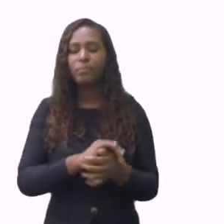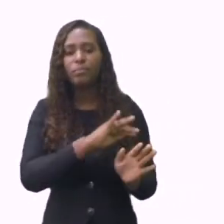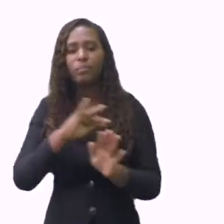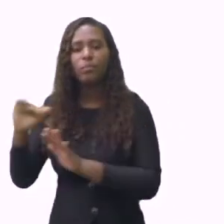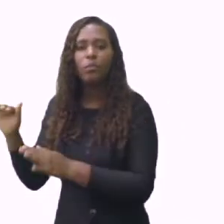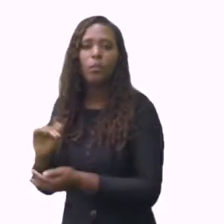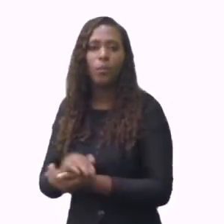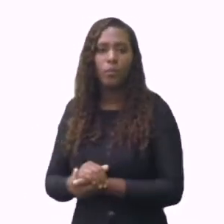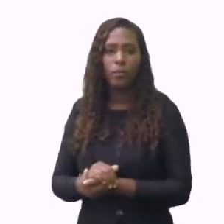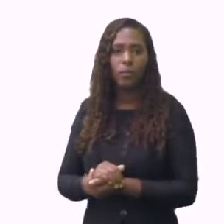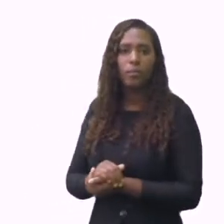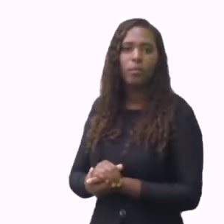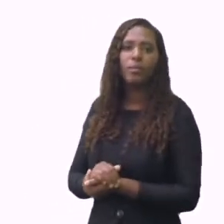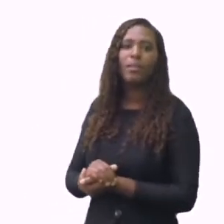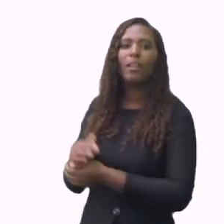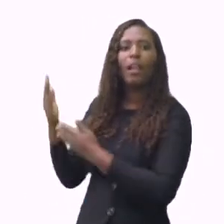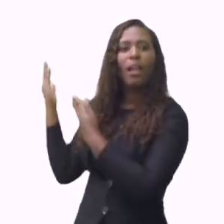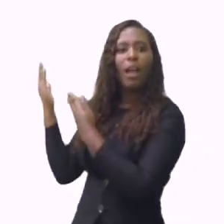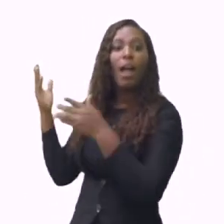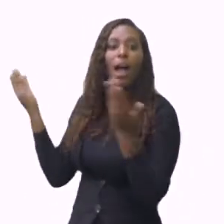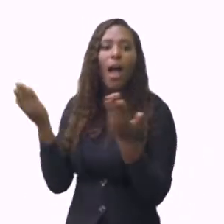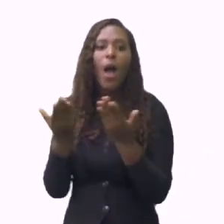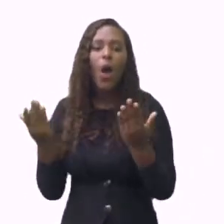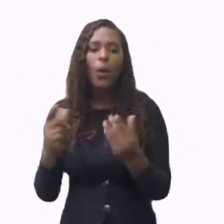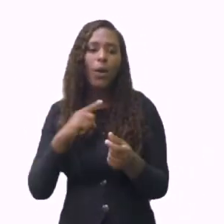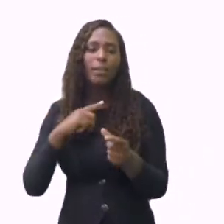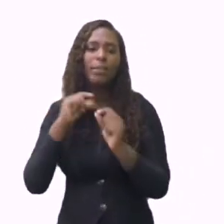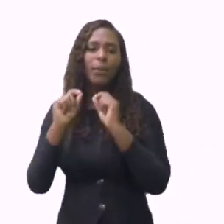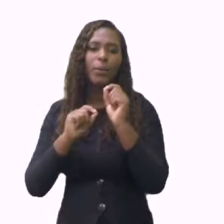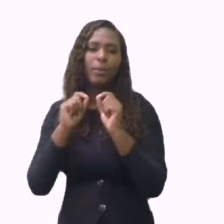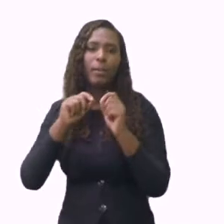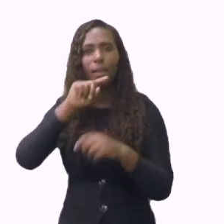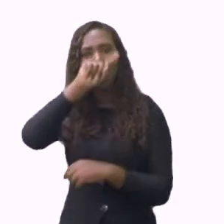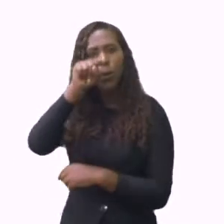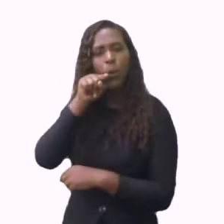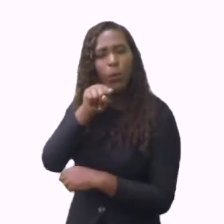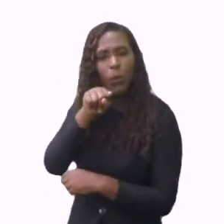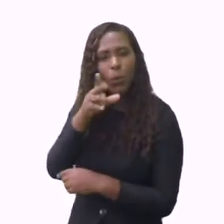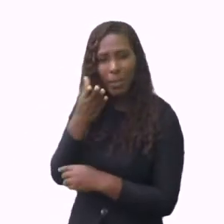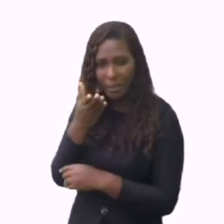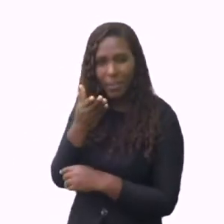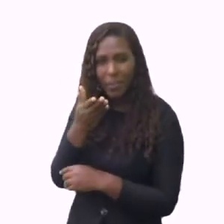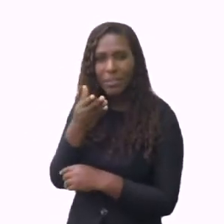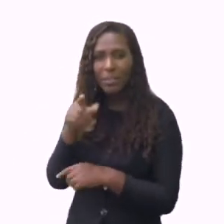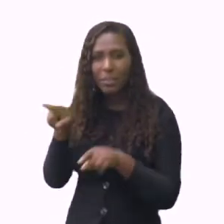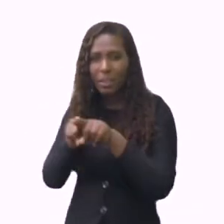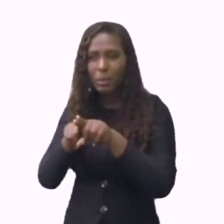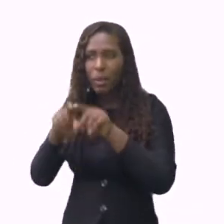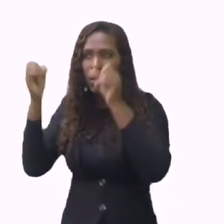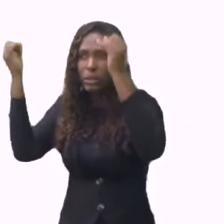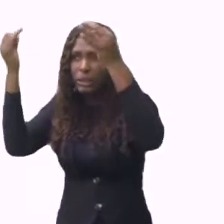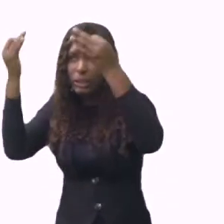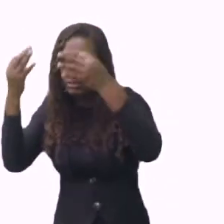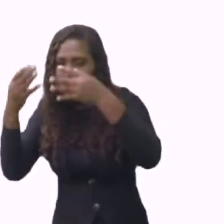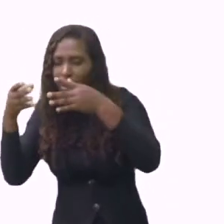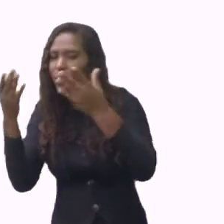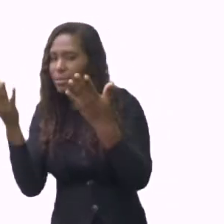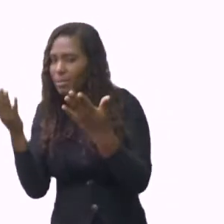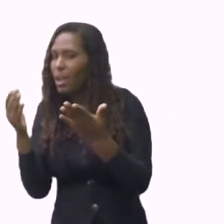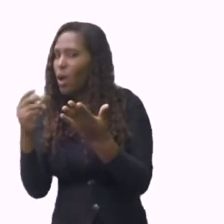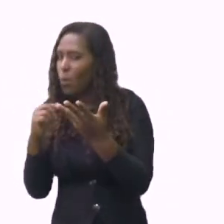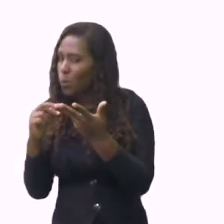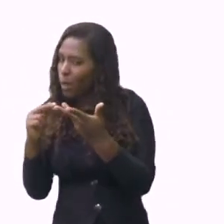sinal e algumas explicações sobre ele. Todo sinal de pontuação,